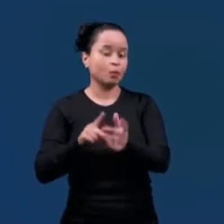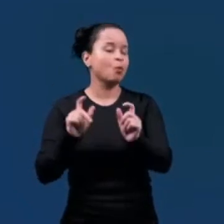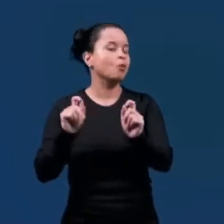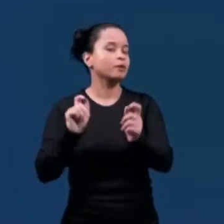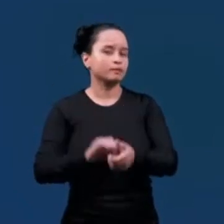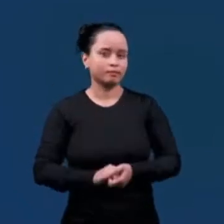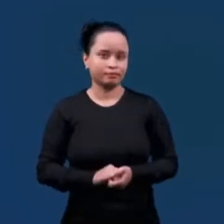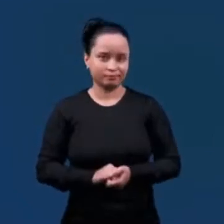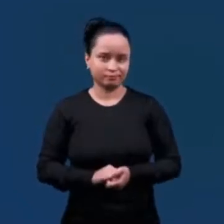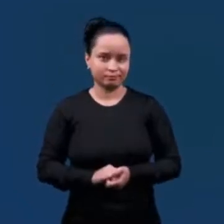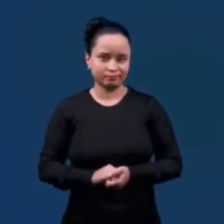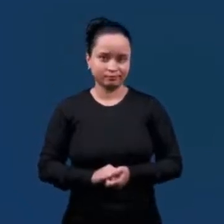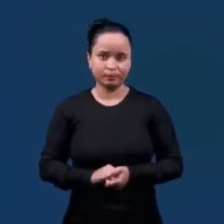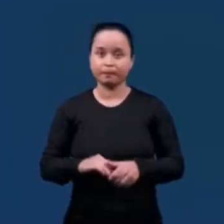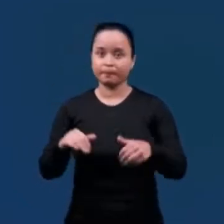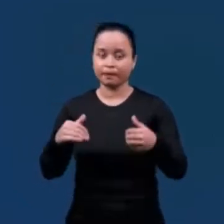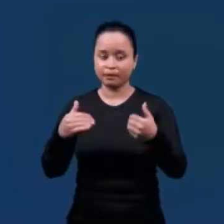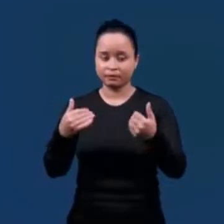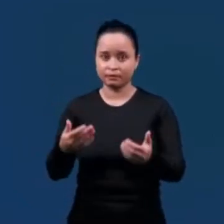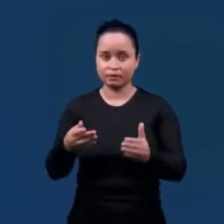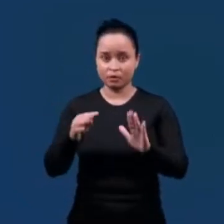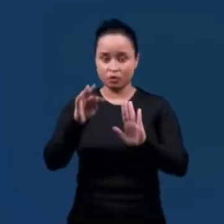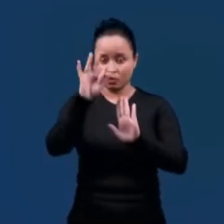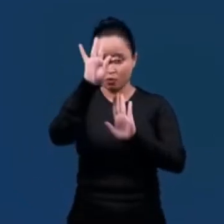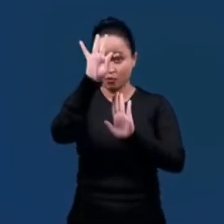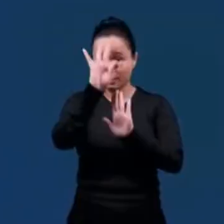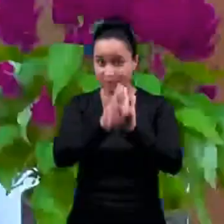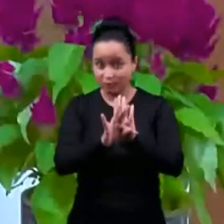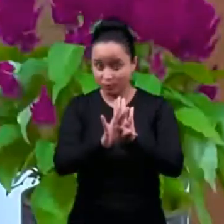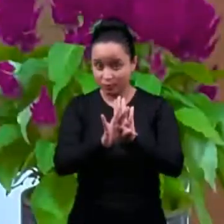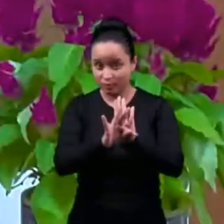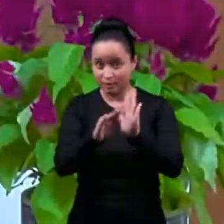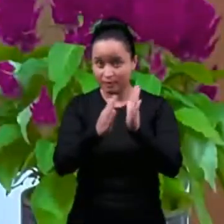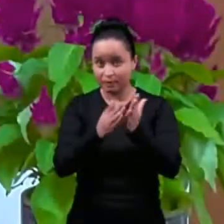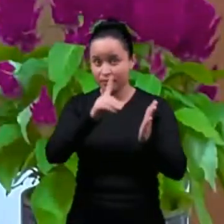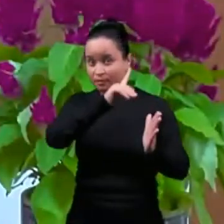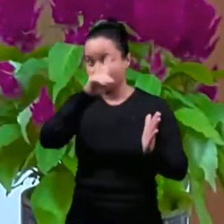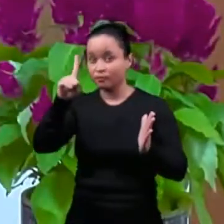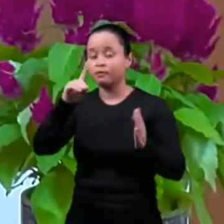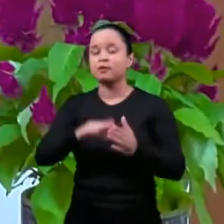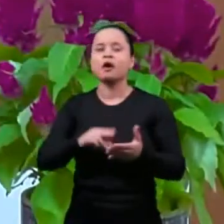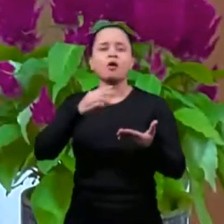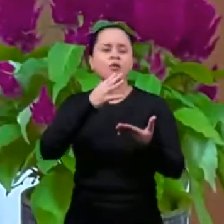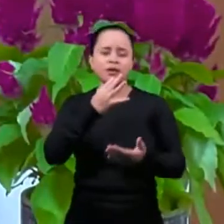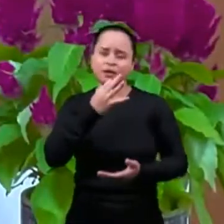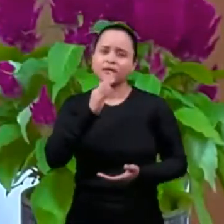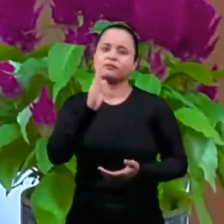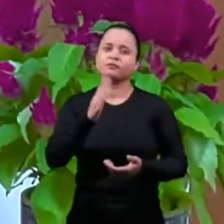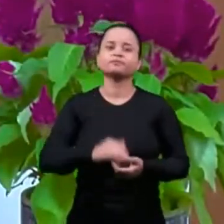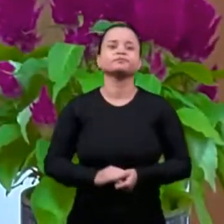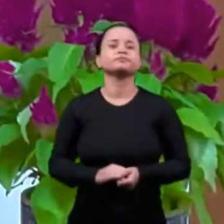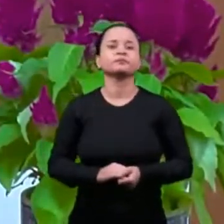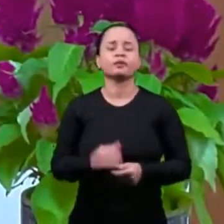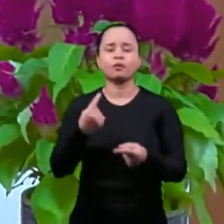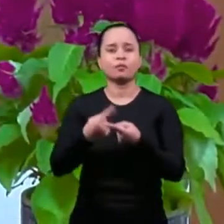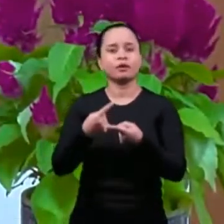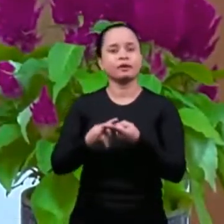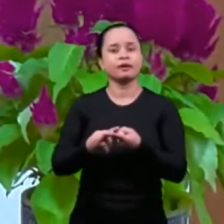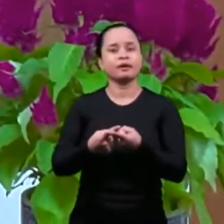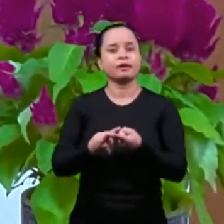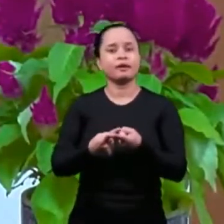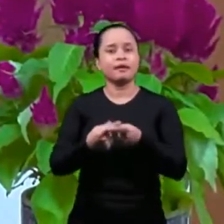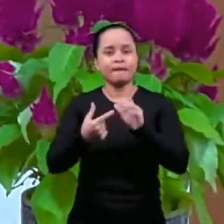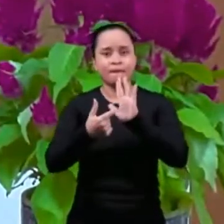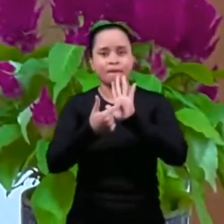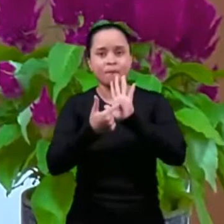este texto da Palavra de Deus é bem conhecido, porque fala a respeito do momento do julgamento